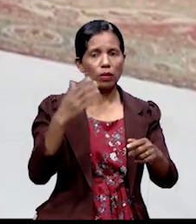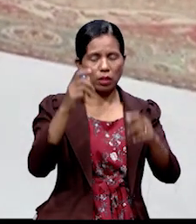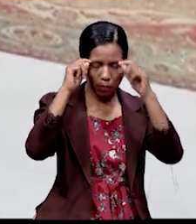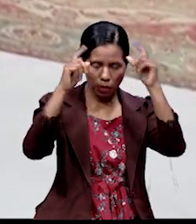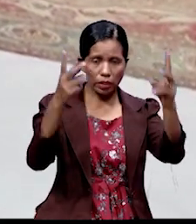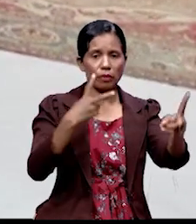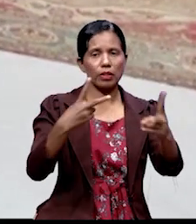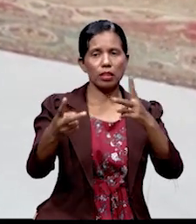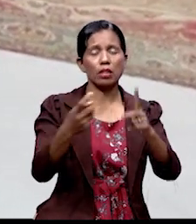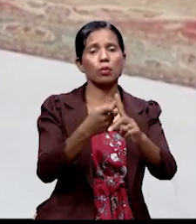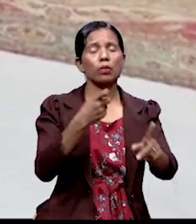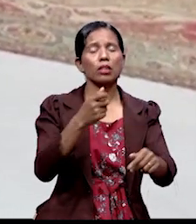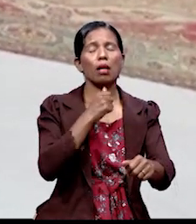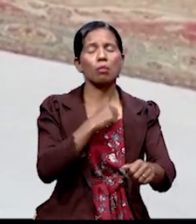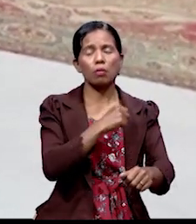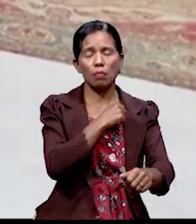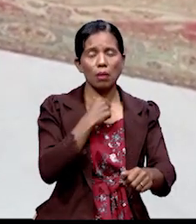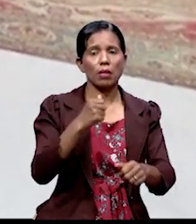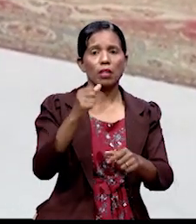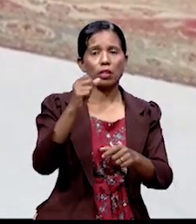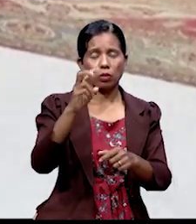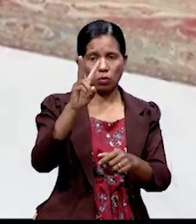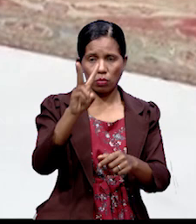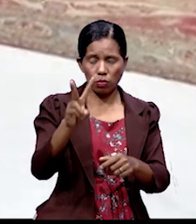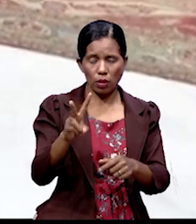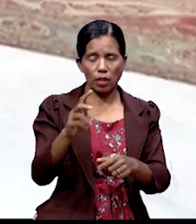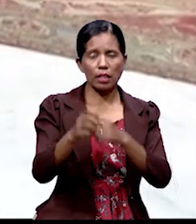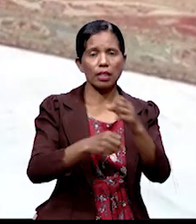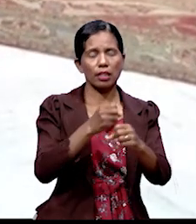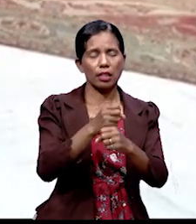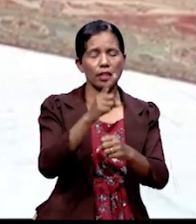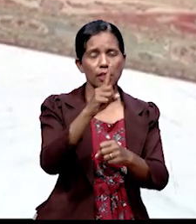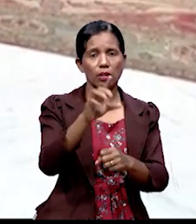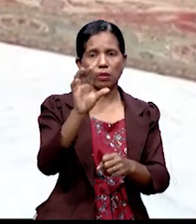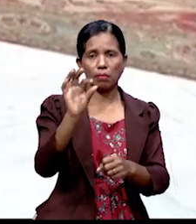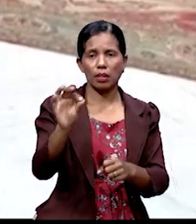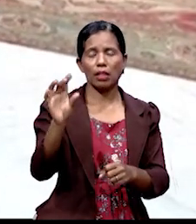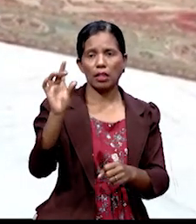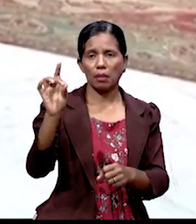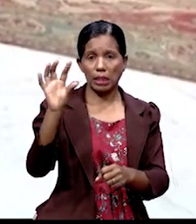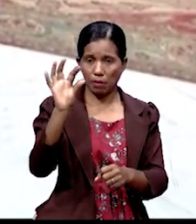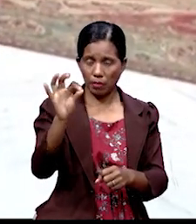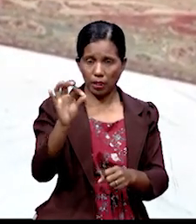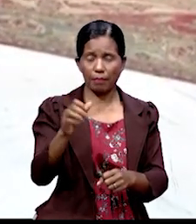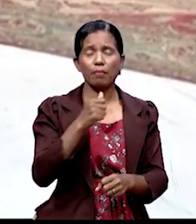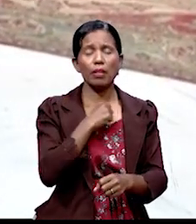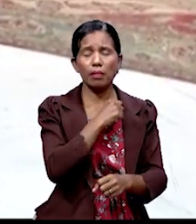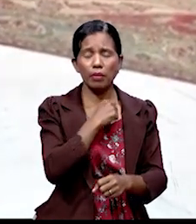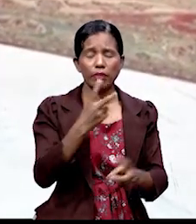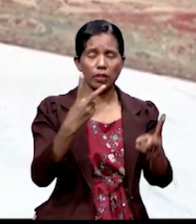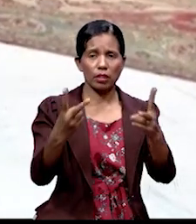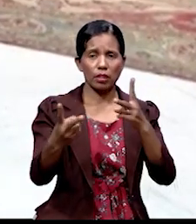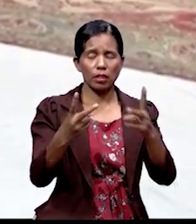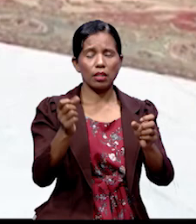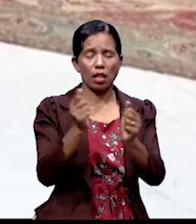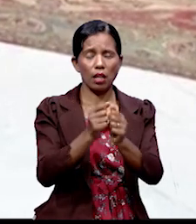II e a Loron Sanu Rua Fulan Outubro, tinha reunido a Tucia ou a Lura O Papa ne visita ne, hamores espírito luta